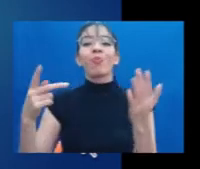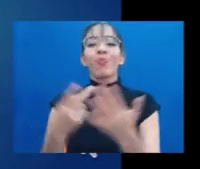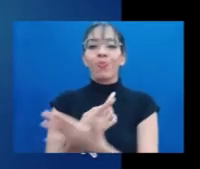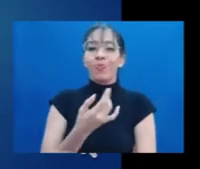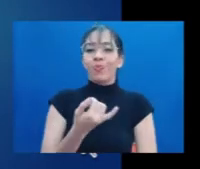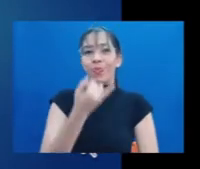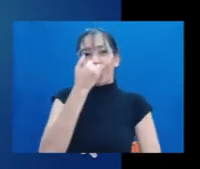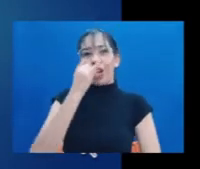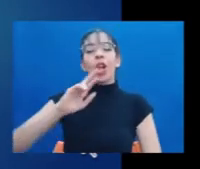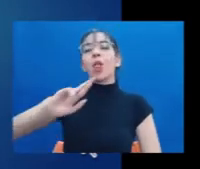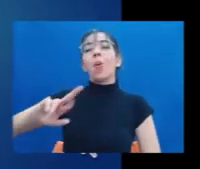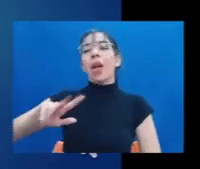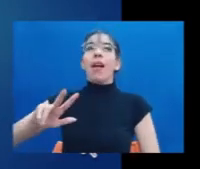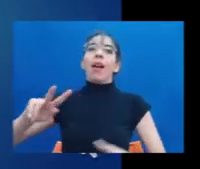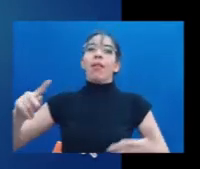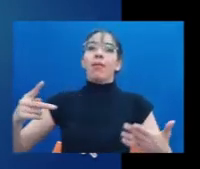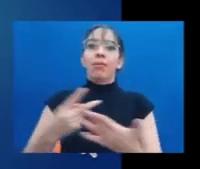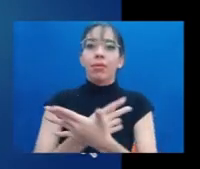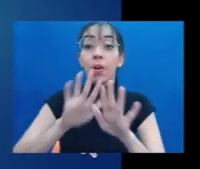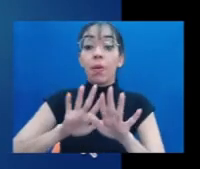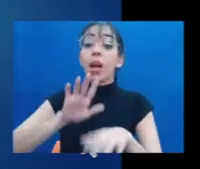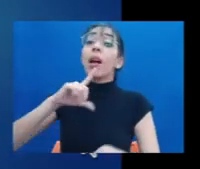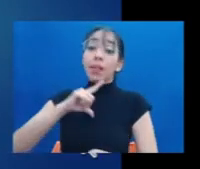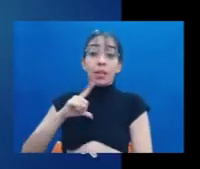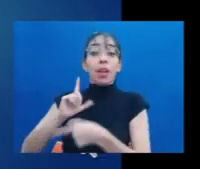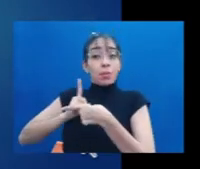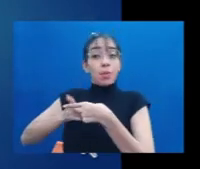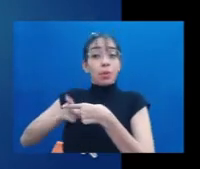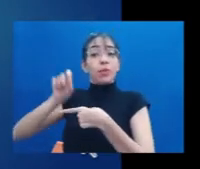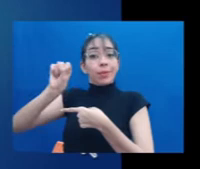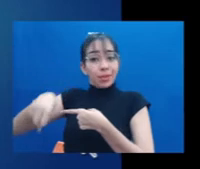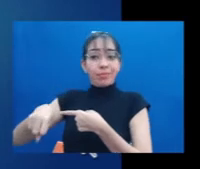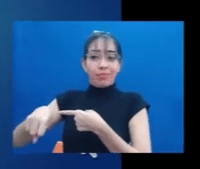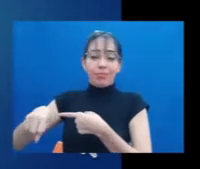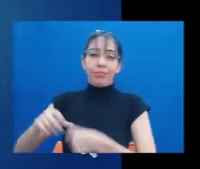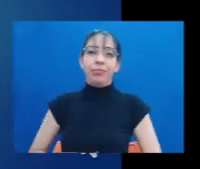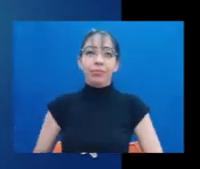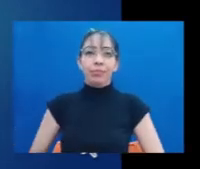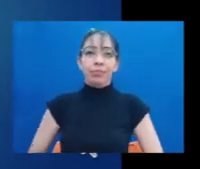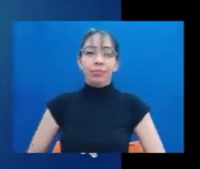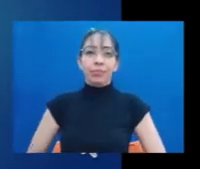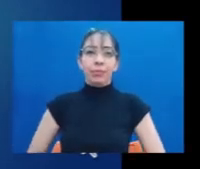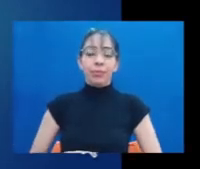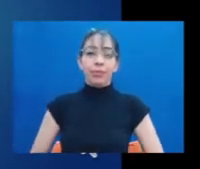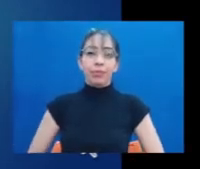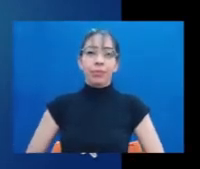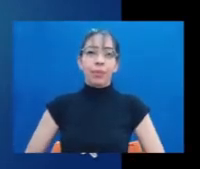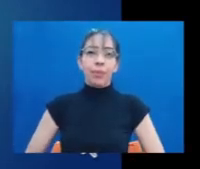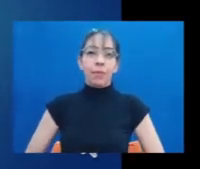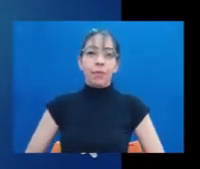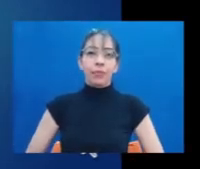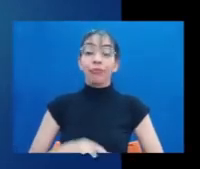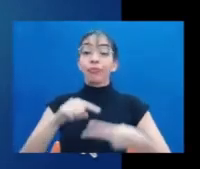Na realidade, os acidentes eles não ocorrem, eles são causados. Vou aprofundar aqui essa afirmação.